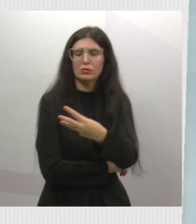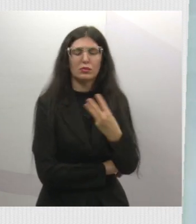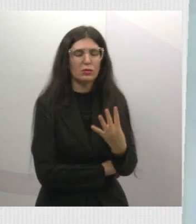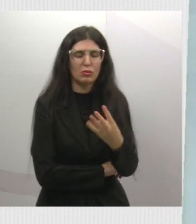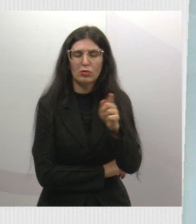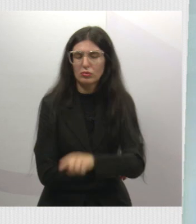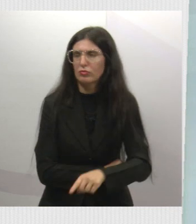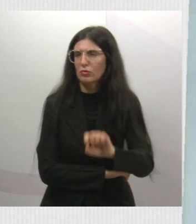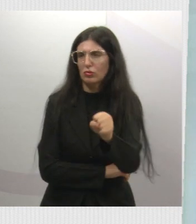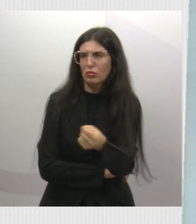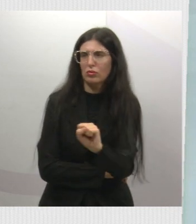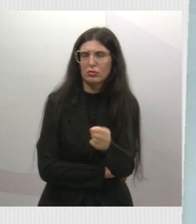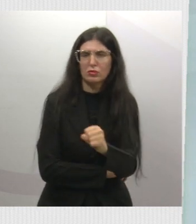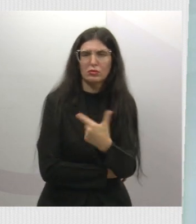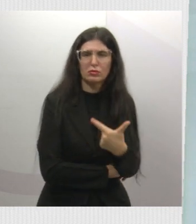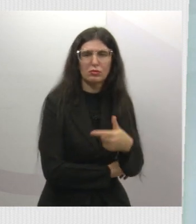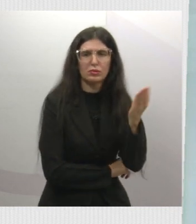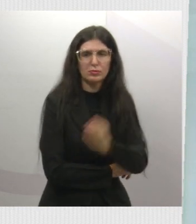34,82%.